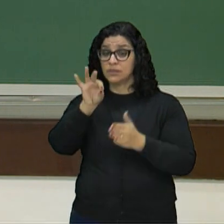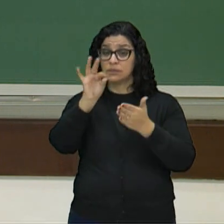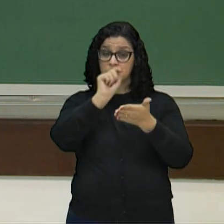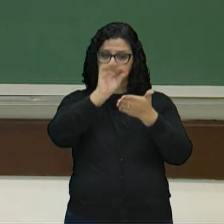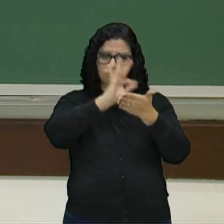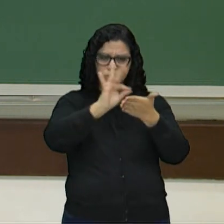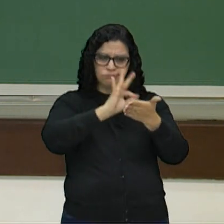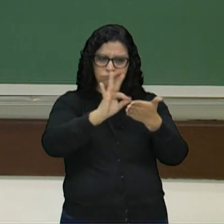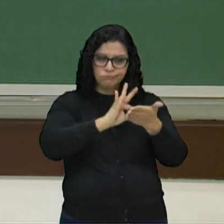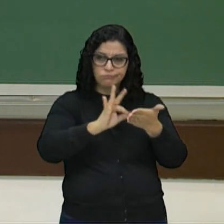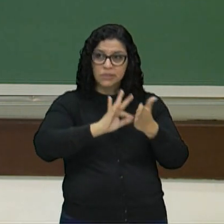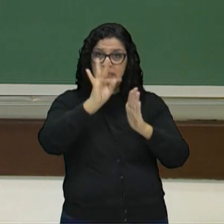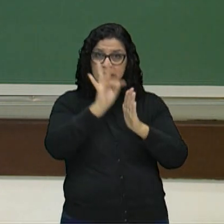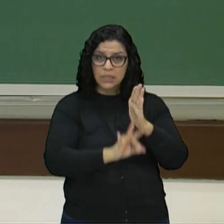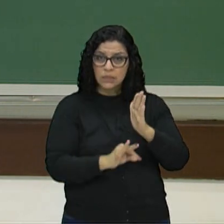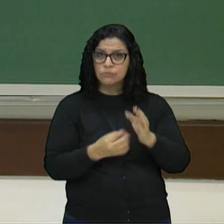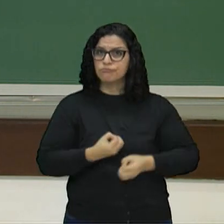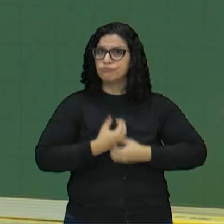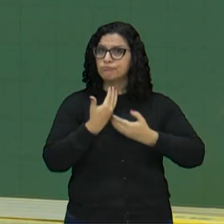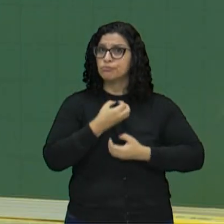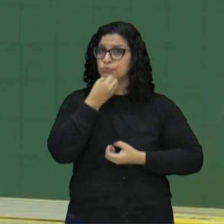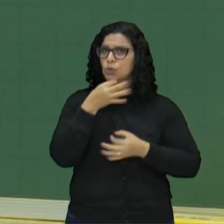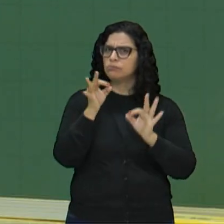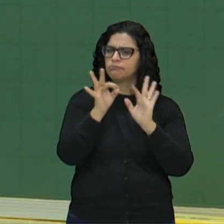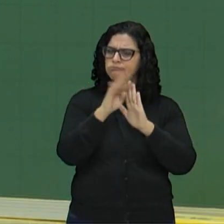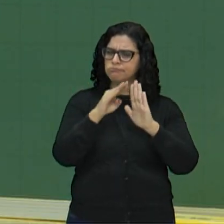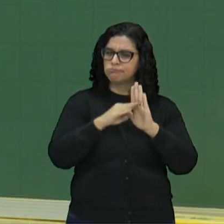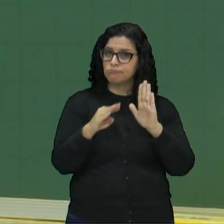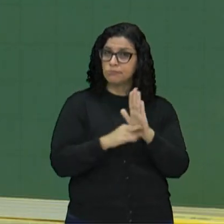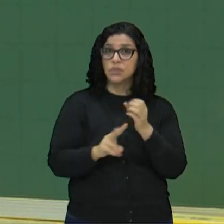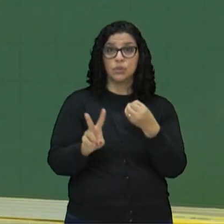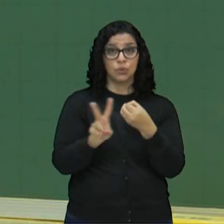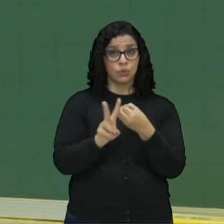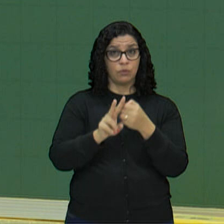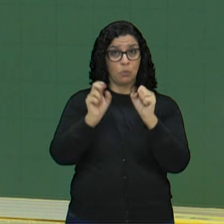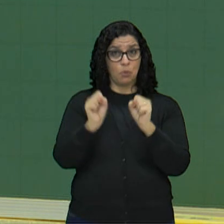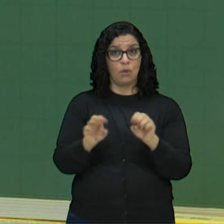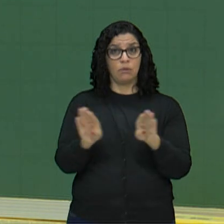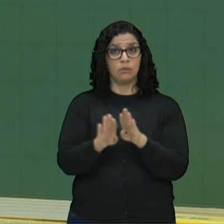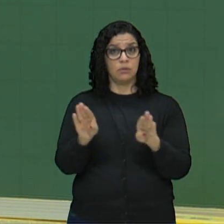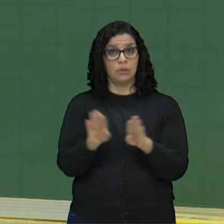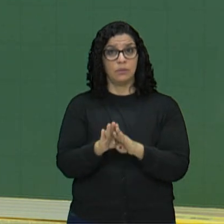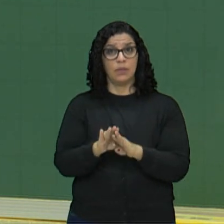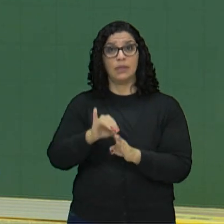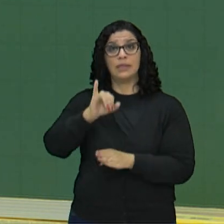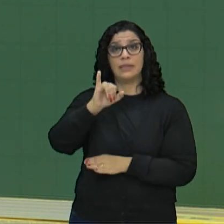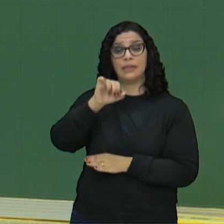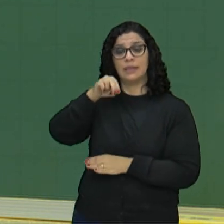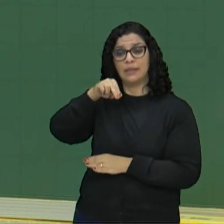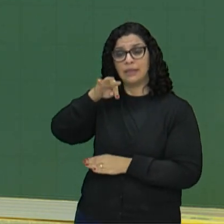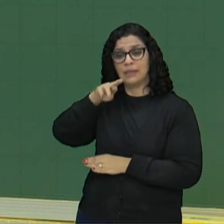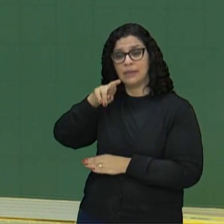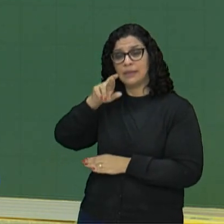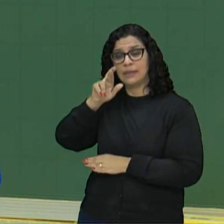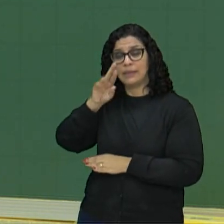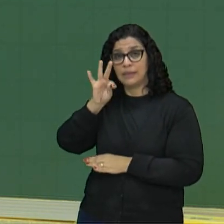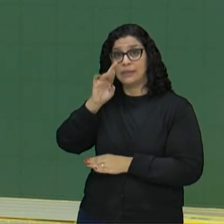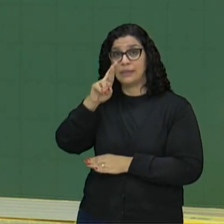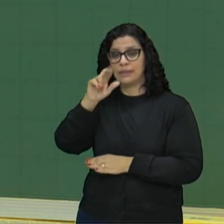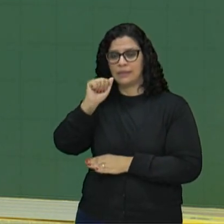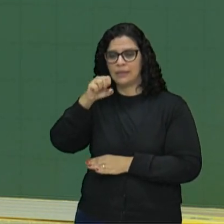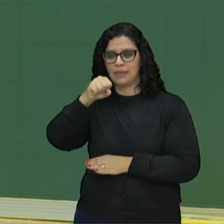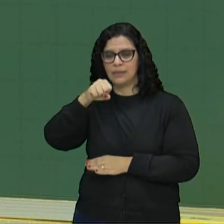texto bem elaborado. E o verbo pode ser intransitivo, que tem